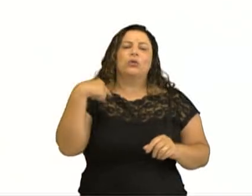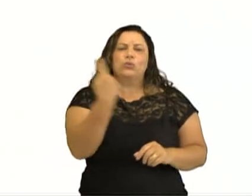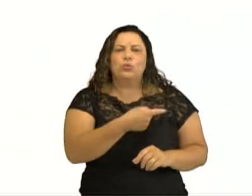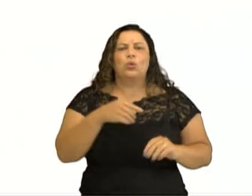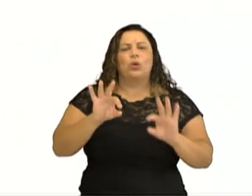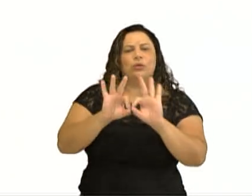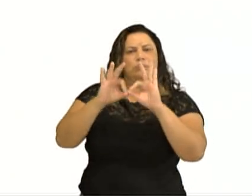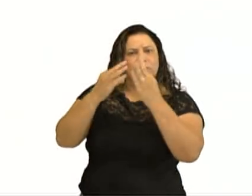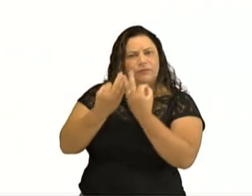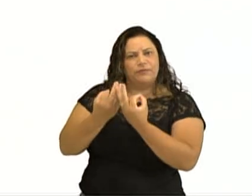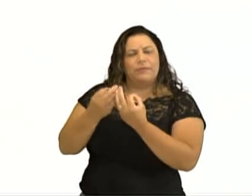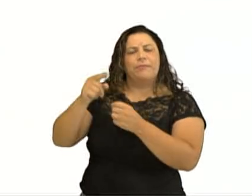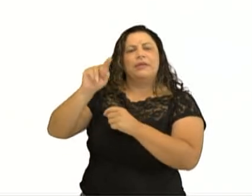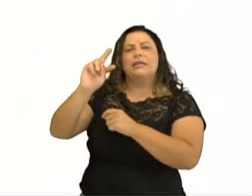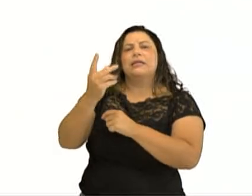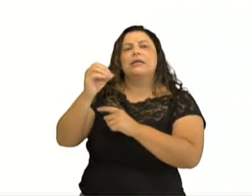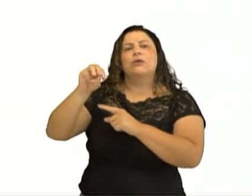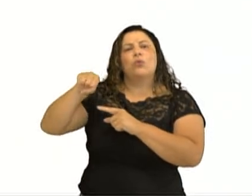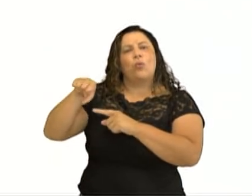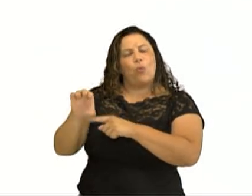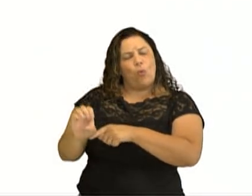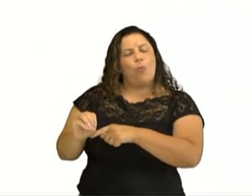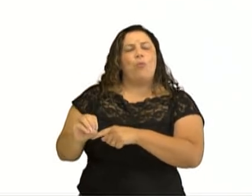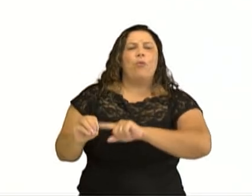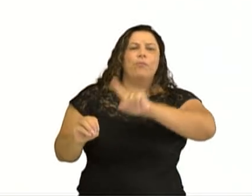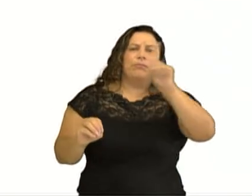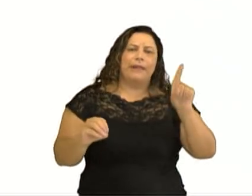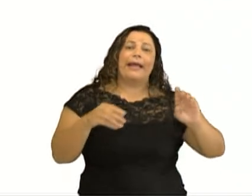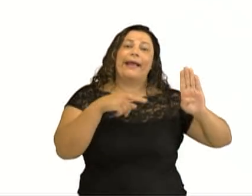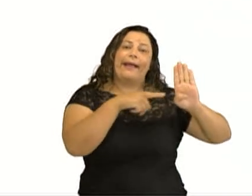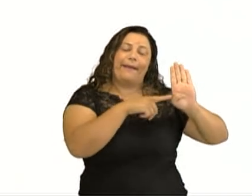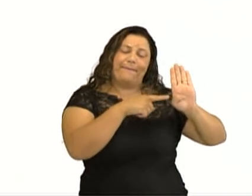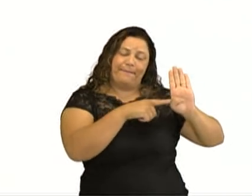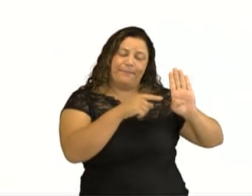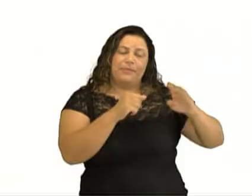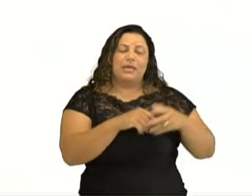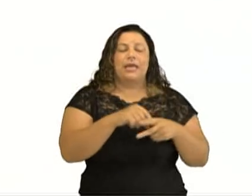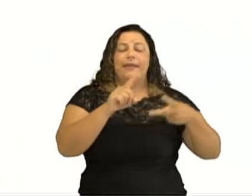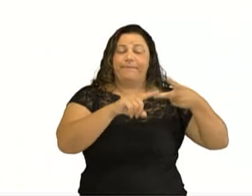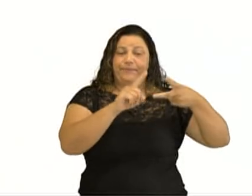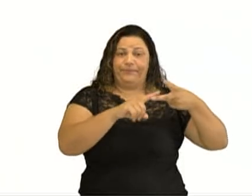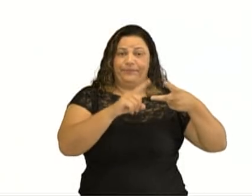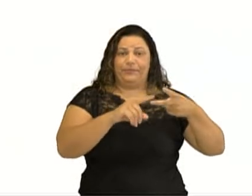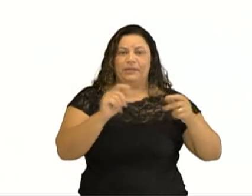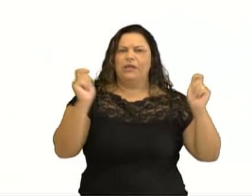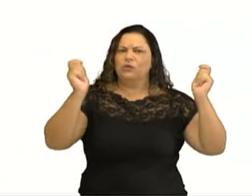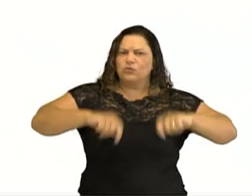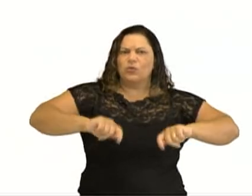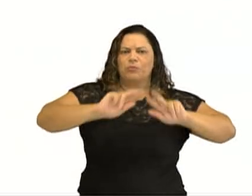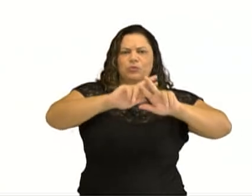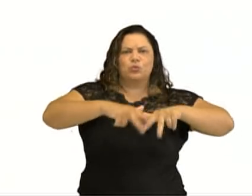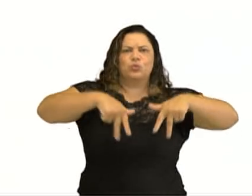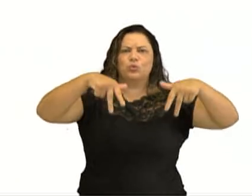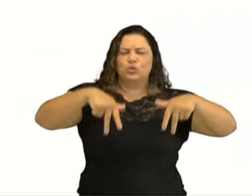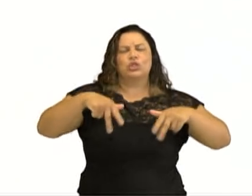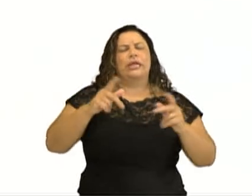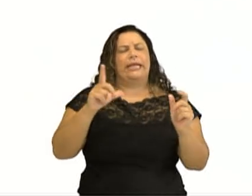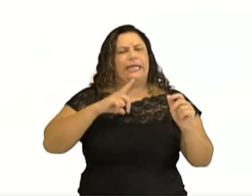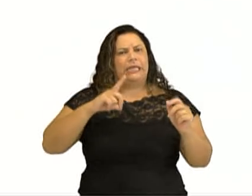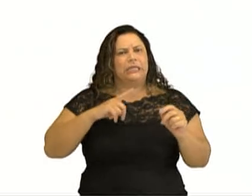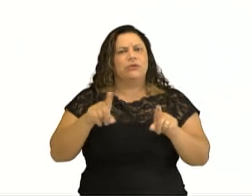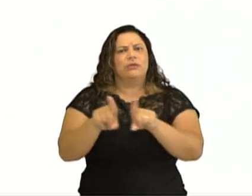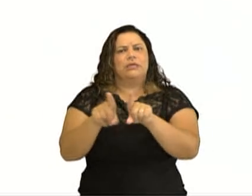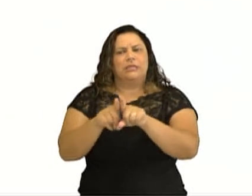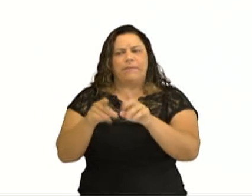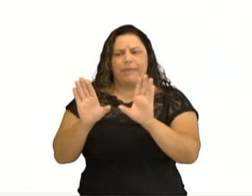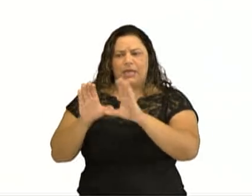Homo, será? Na letra B, somos do gênero Hominidae e da ordem Homo. Na letra C,